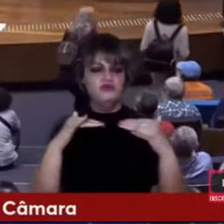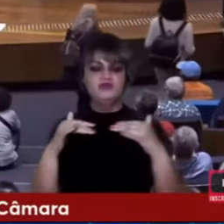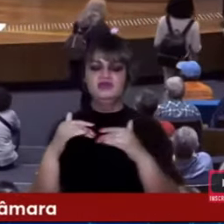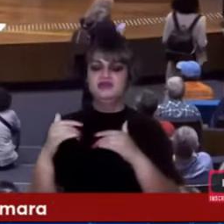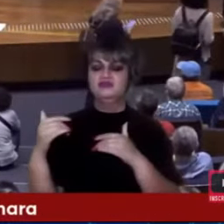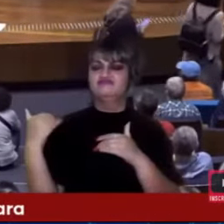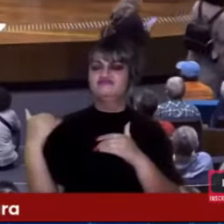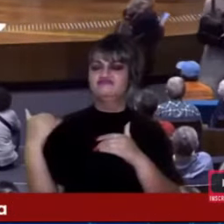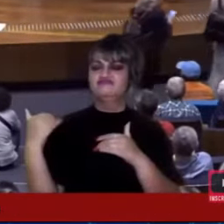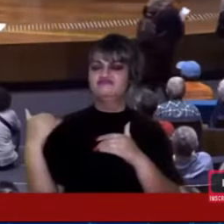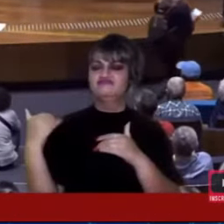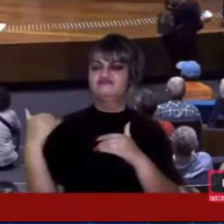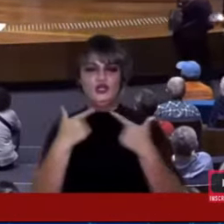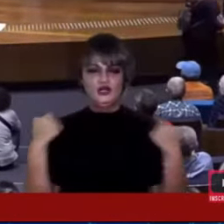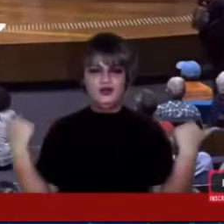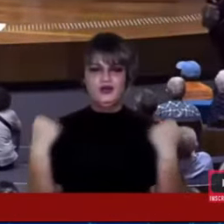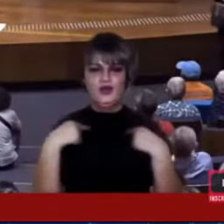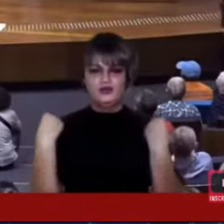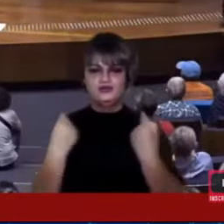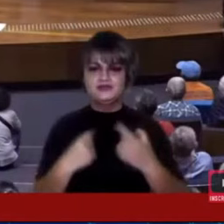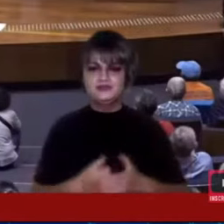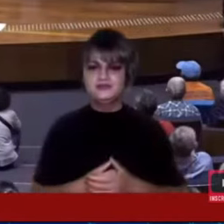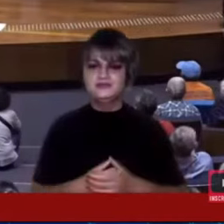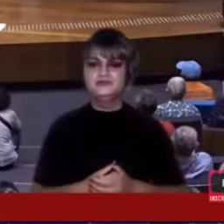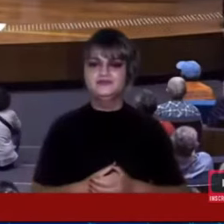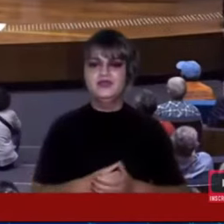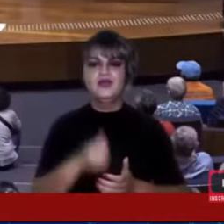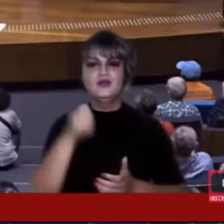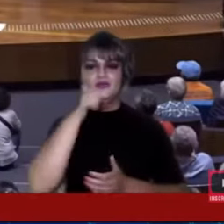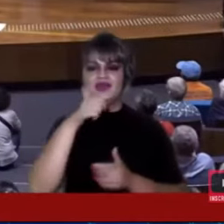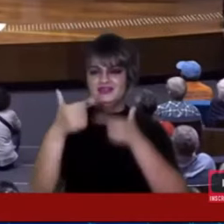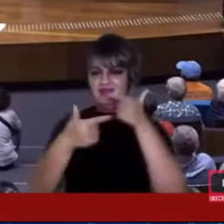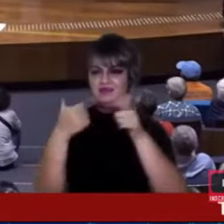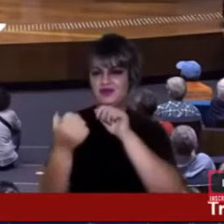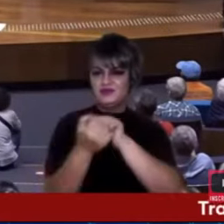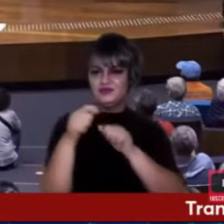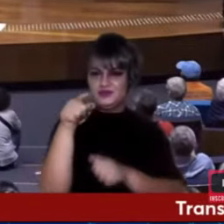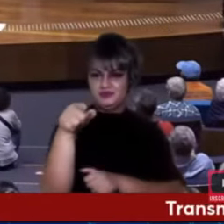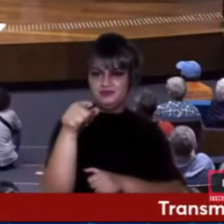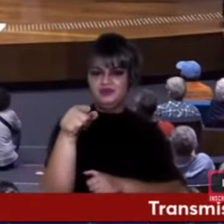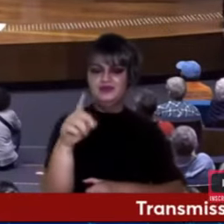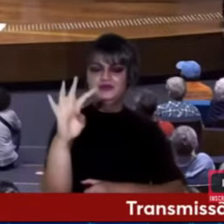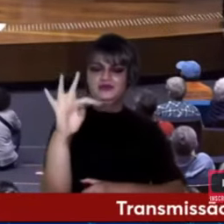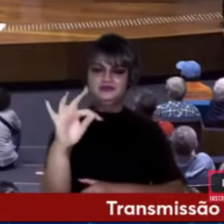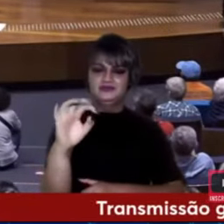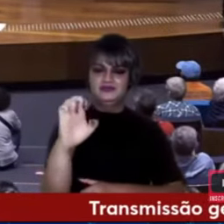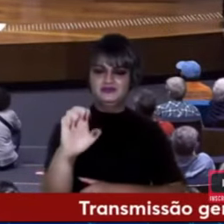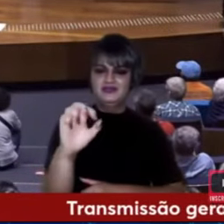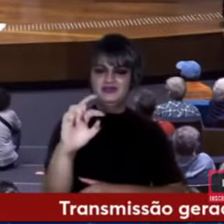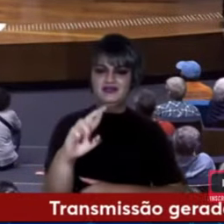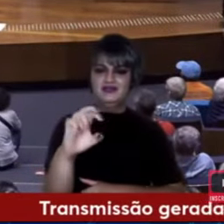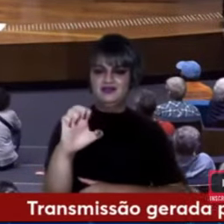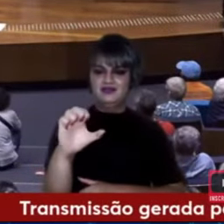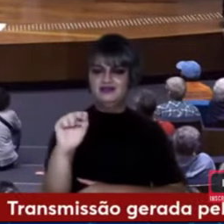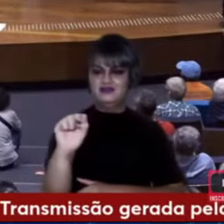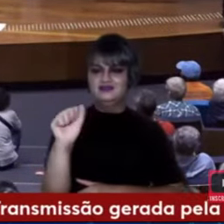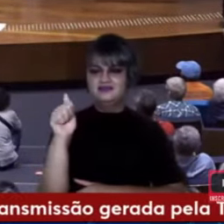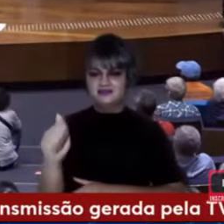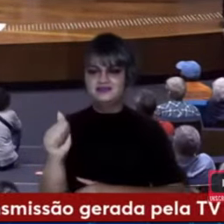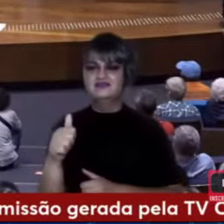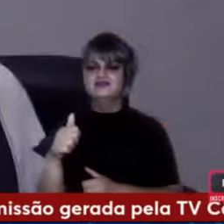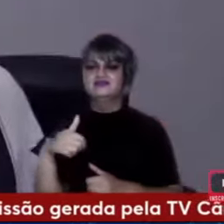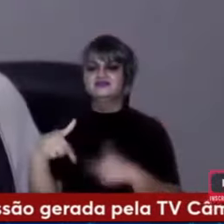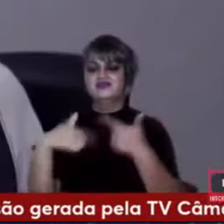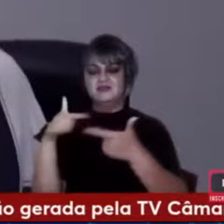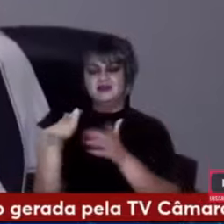A Tereza Cruvinel, minha companheira do Globo, de todas as horas e de sempre, do Jornal do Brasil,